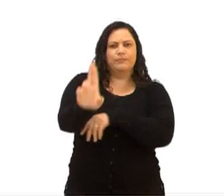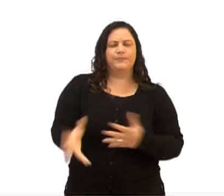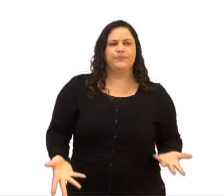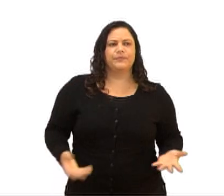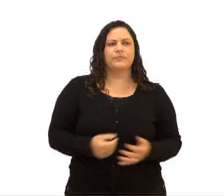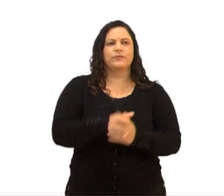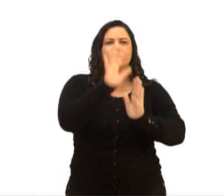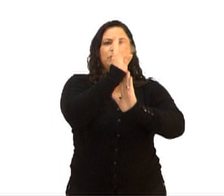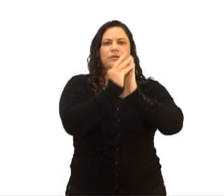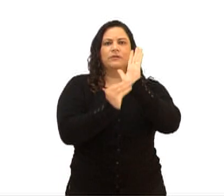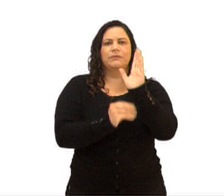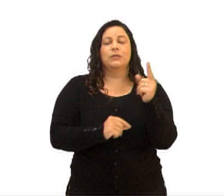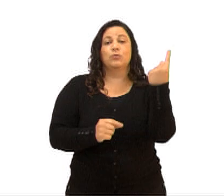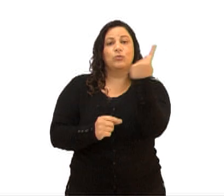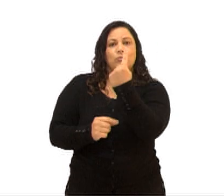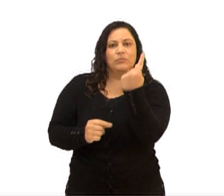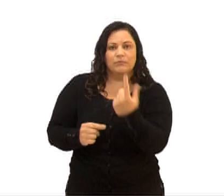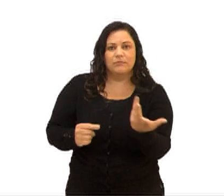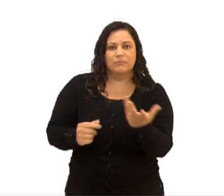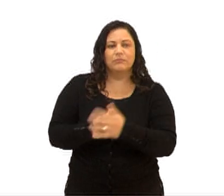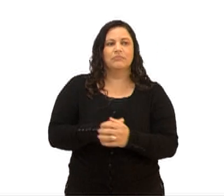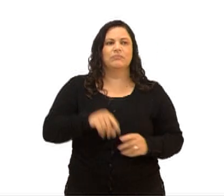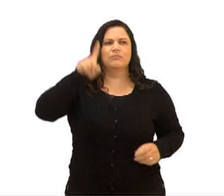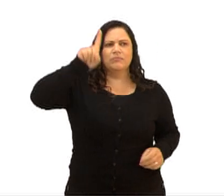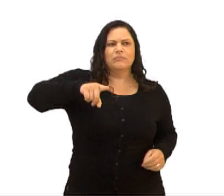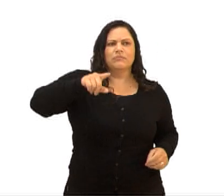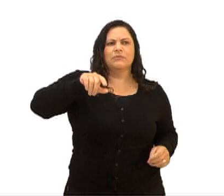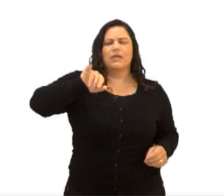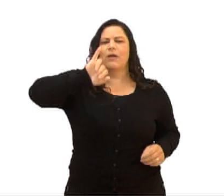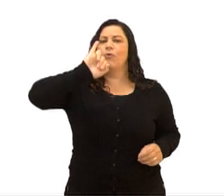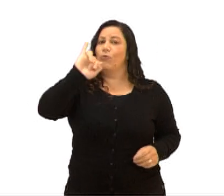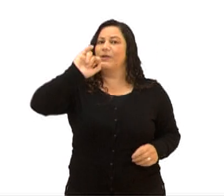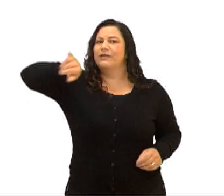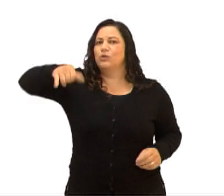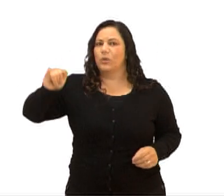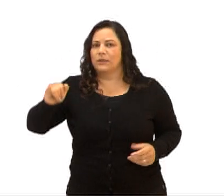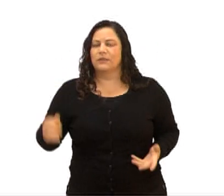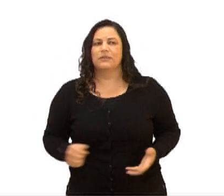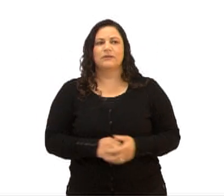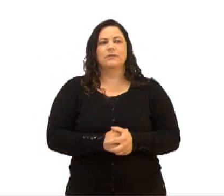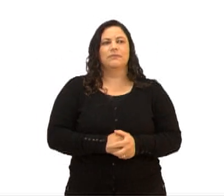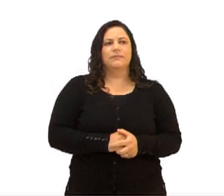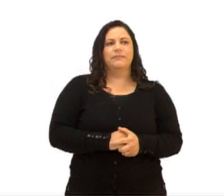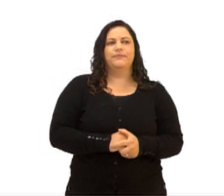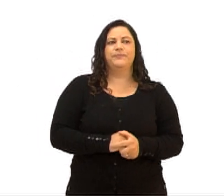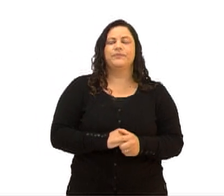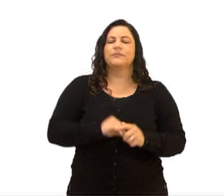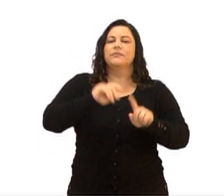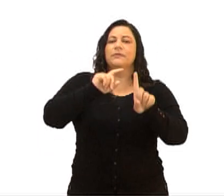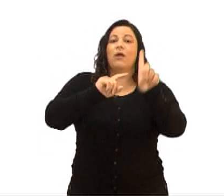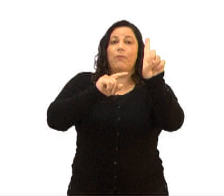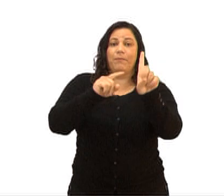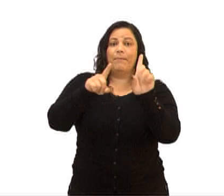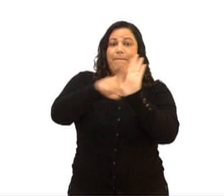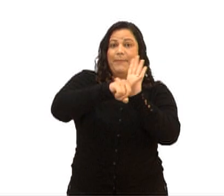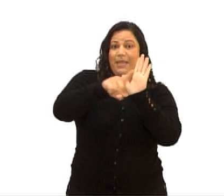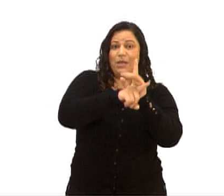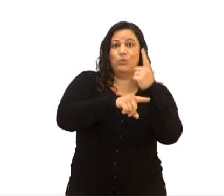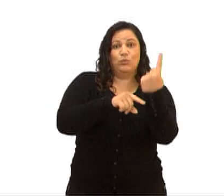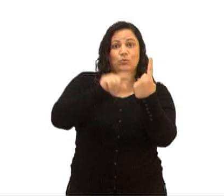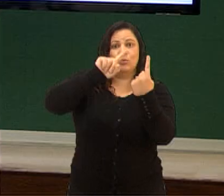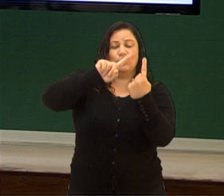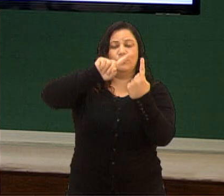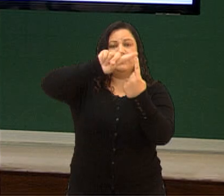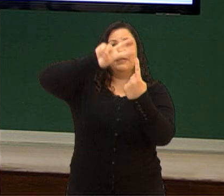elemento 1 é o i e o j. Então, eu vou fazer menos 1 elevado a 2 vezes... Por